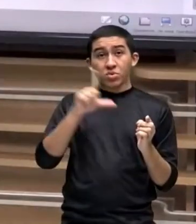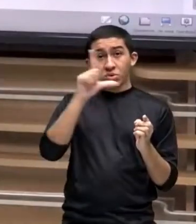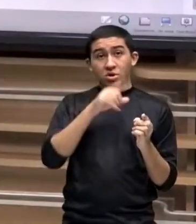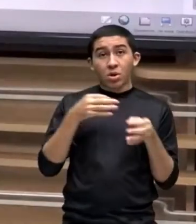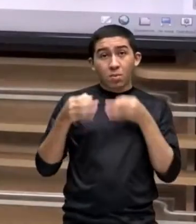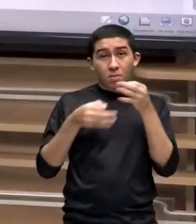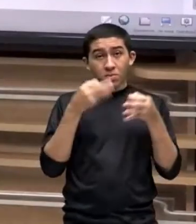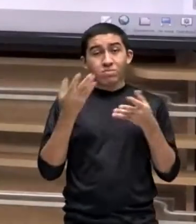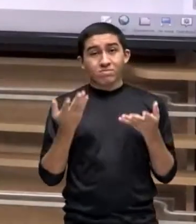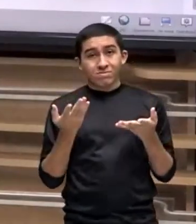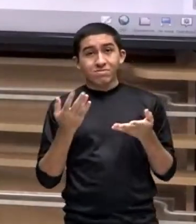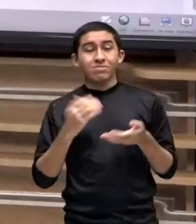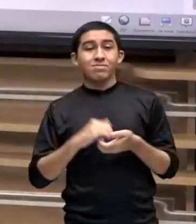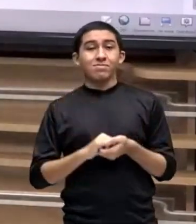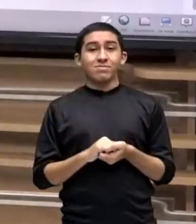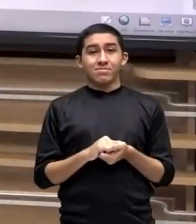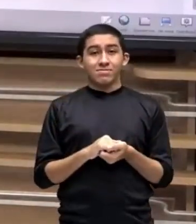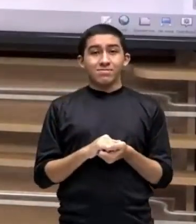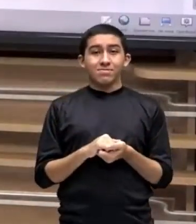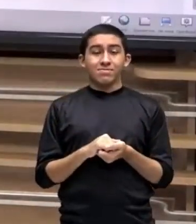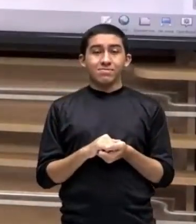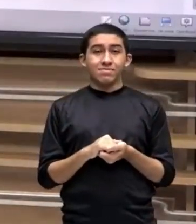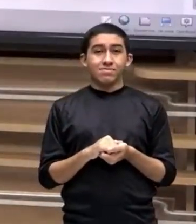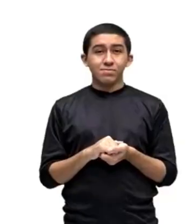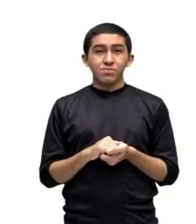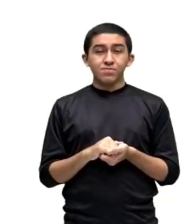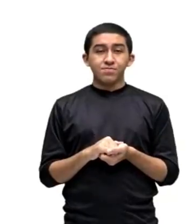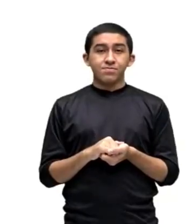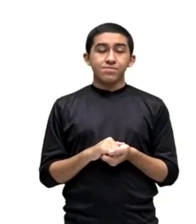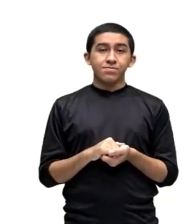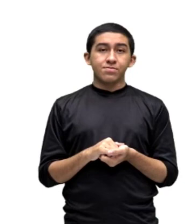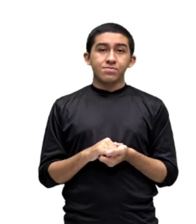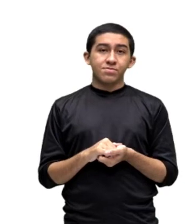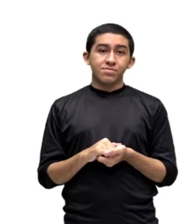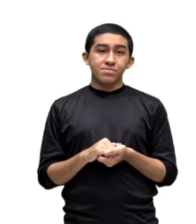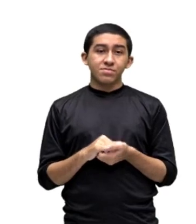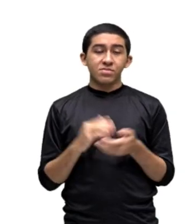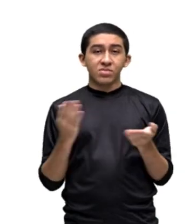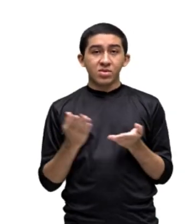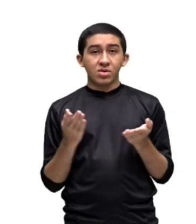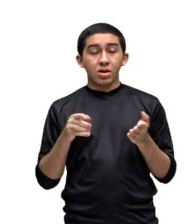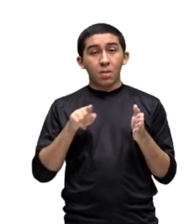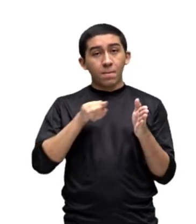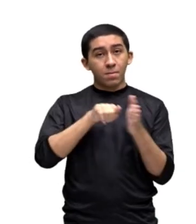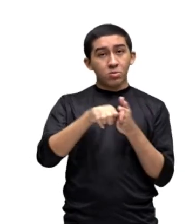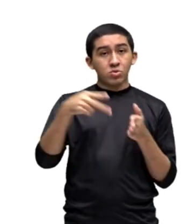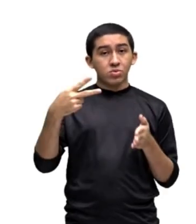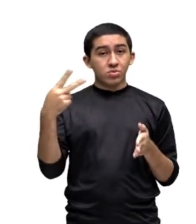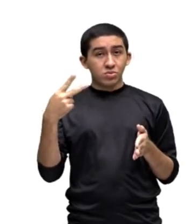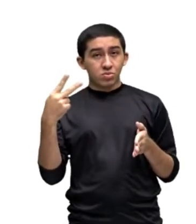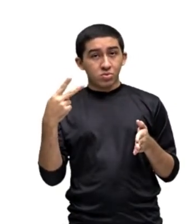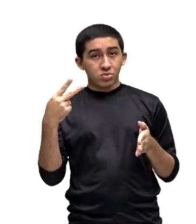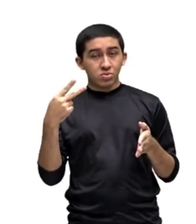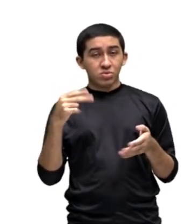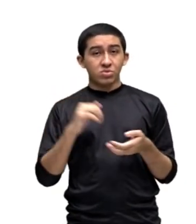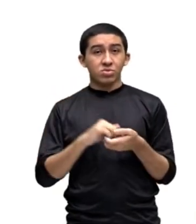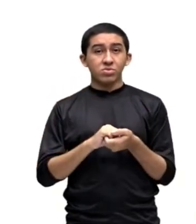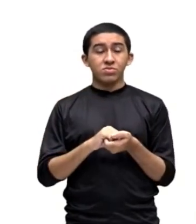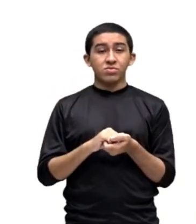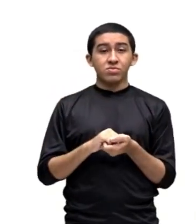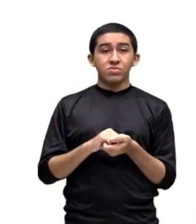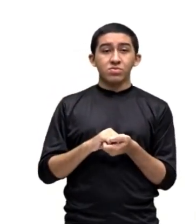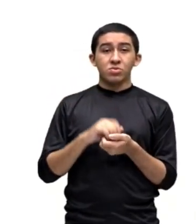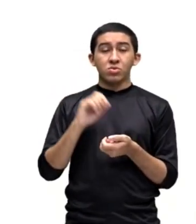maior, ok? Agora vamos observar a segunda questão. A segunda questão trazia: o cravo chora